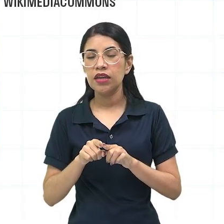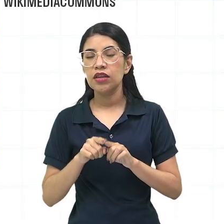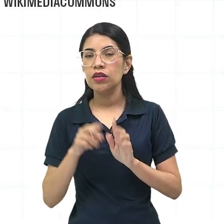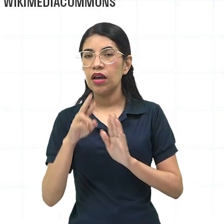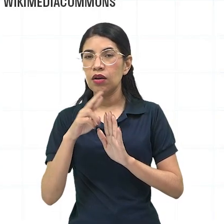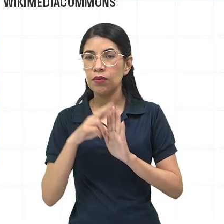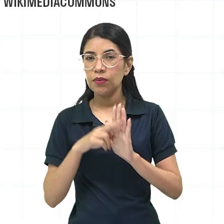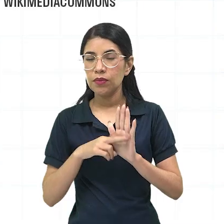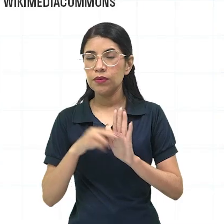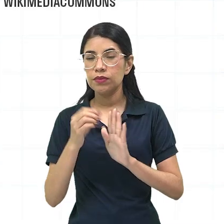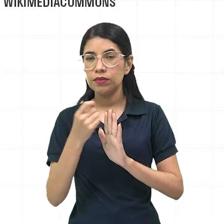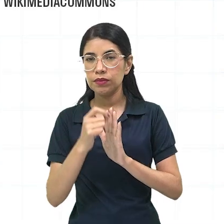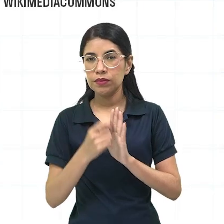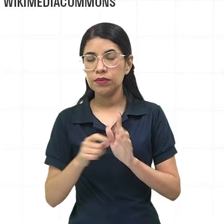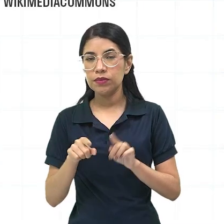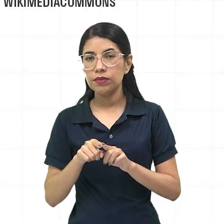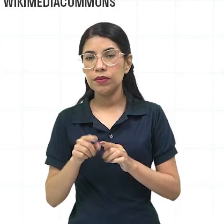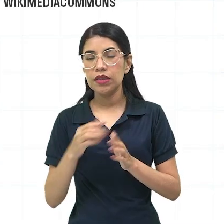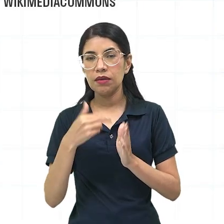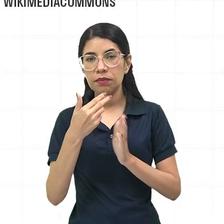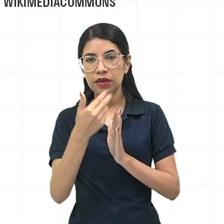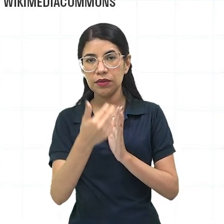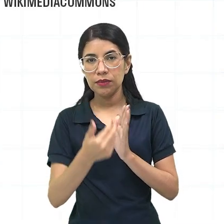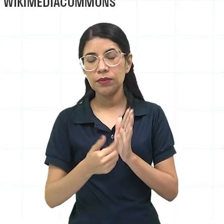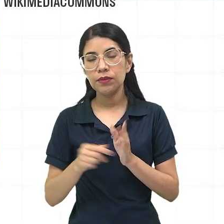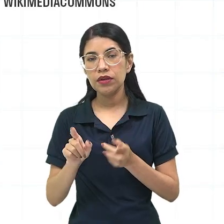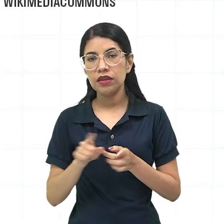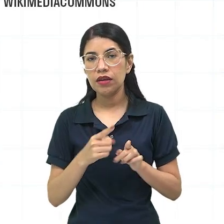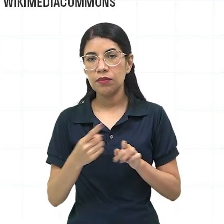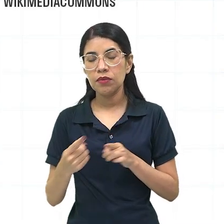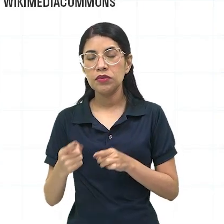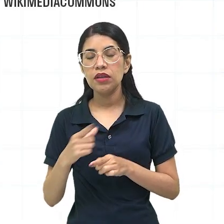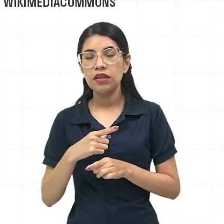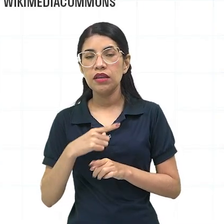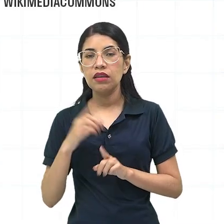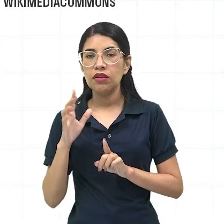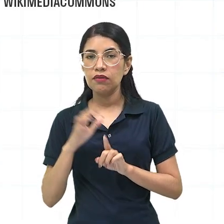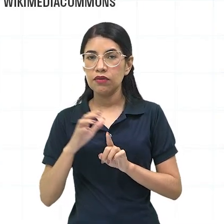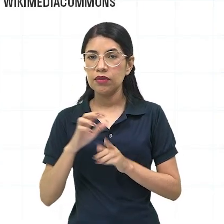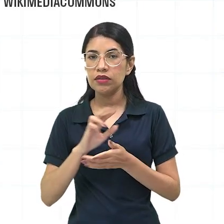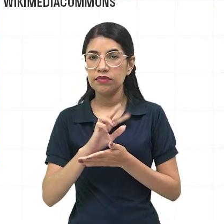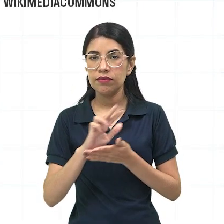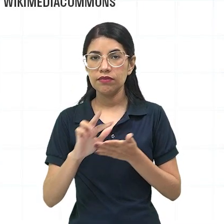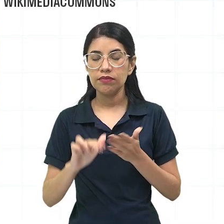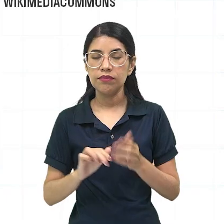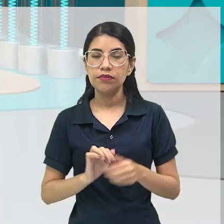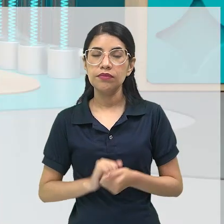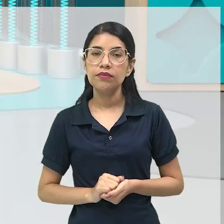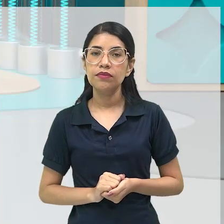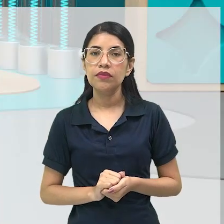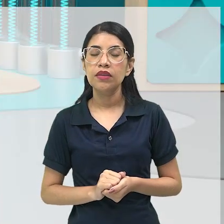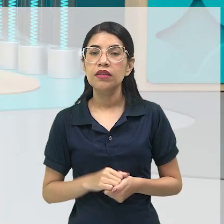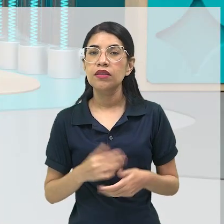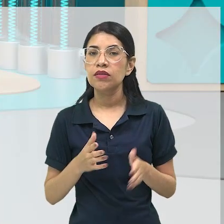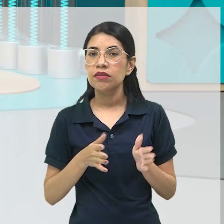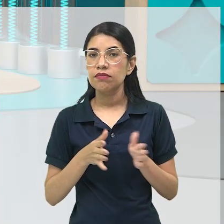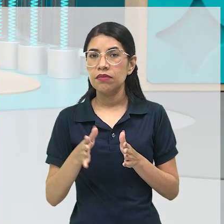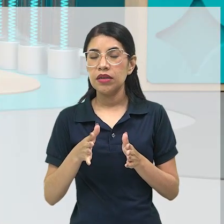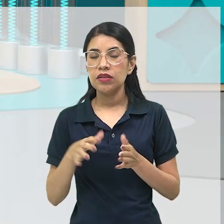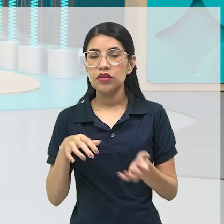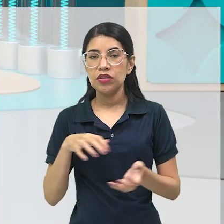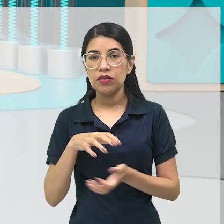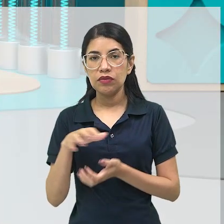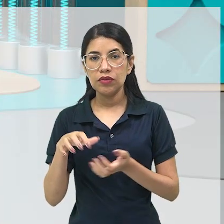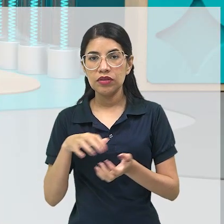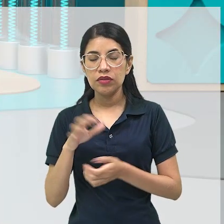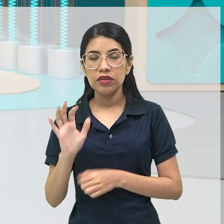quanto na pintura, na música, tudo vai sofrendo uma influência. Então, nesses momentos